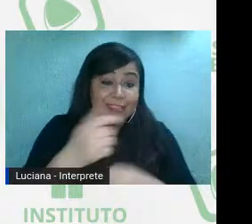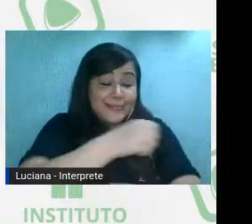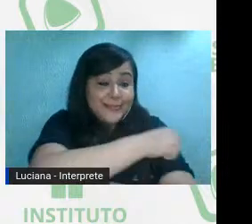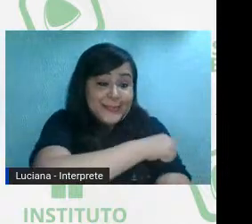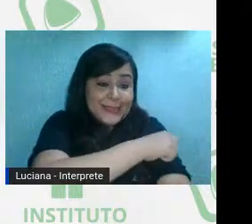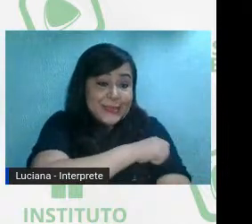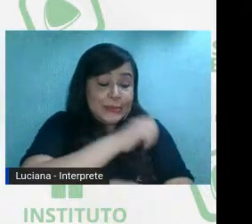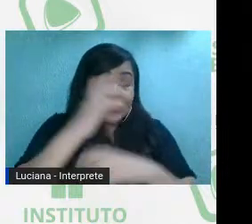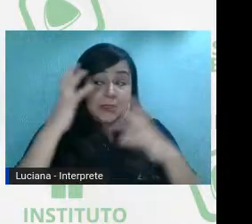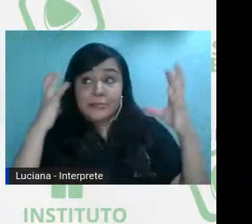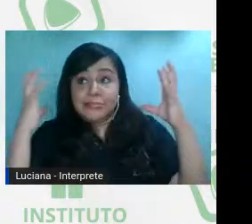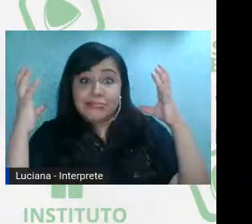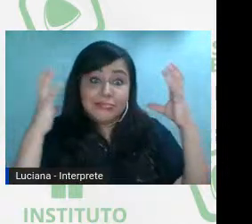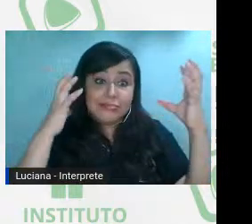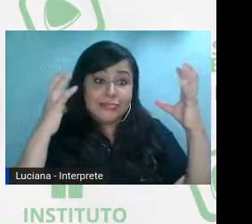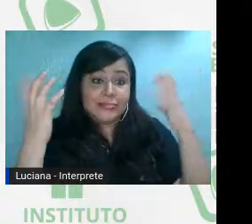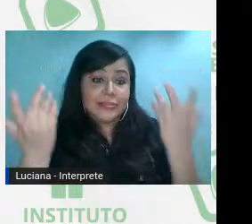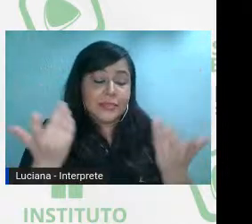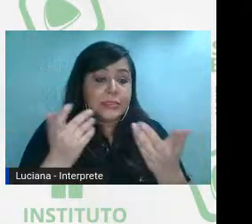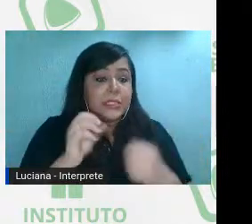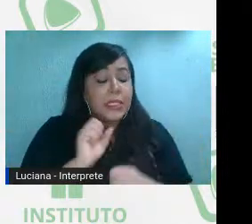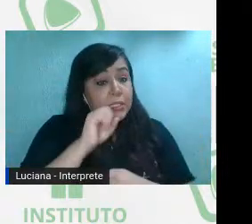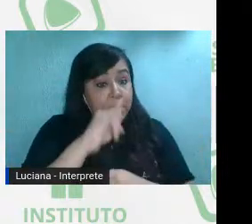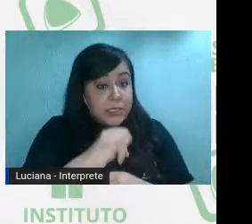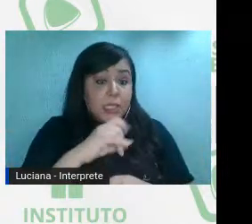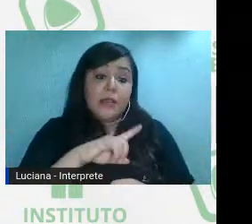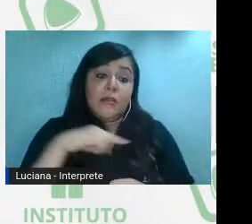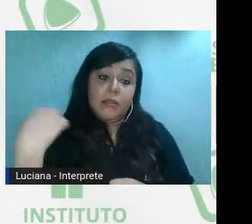atenção. E quanto mais nós trazemos